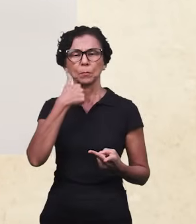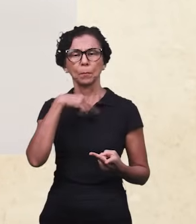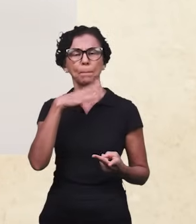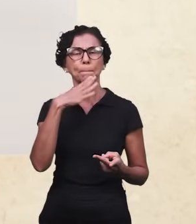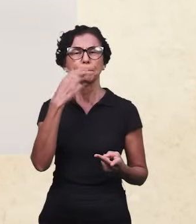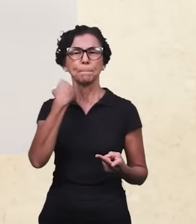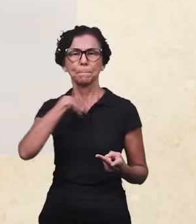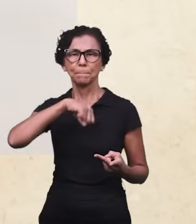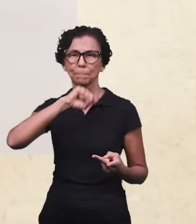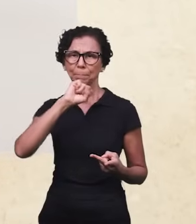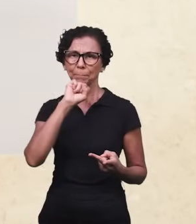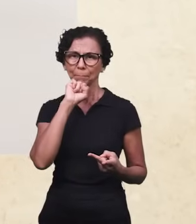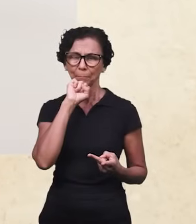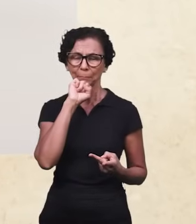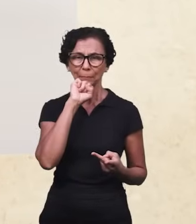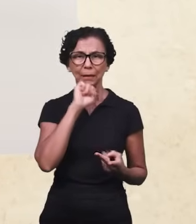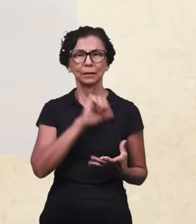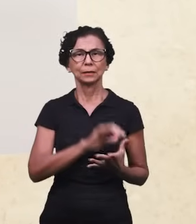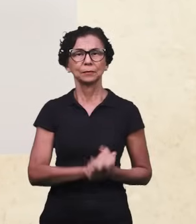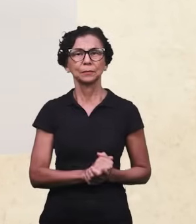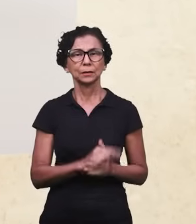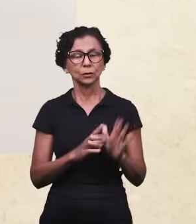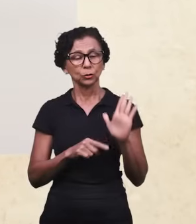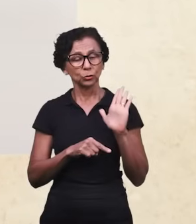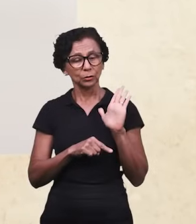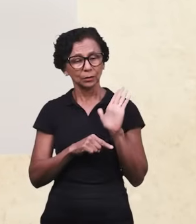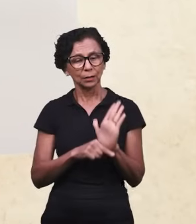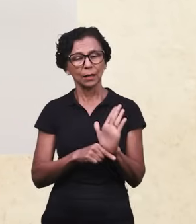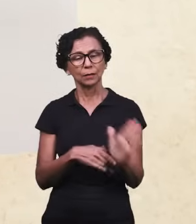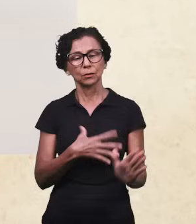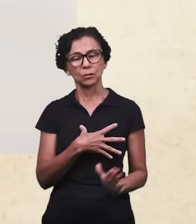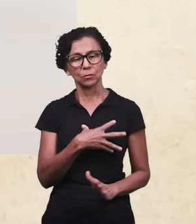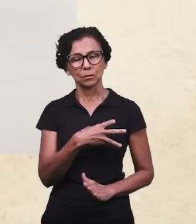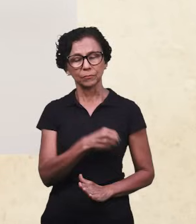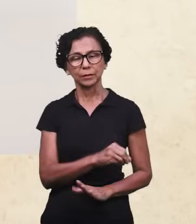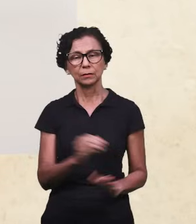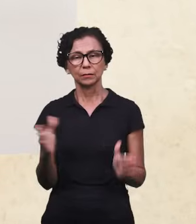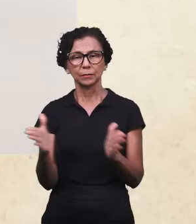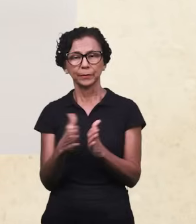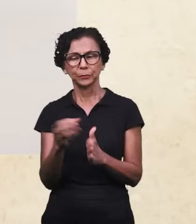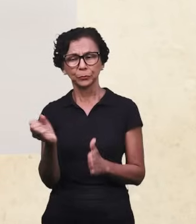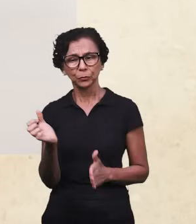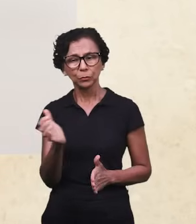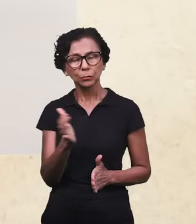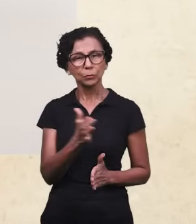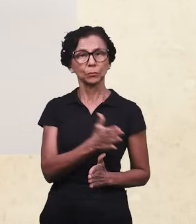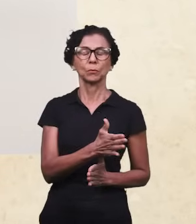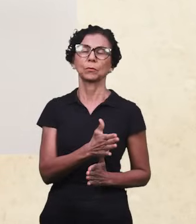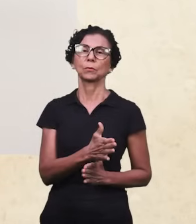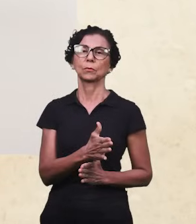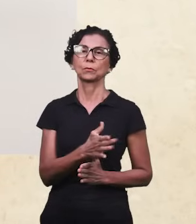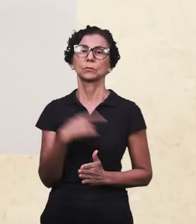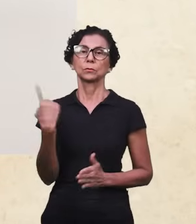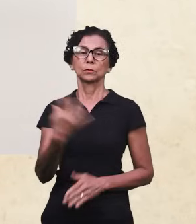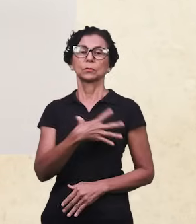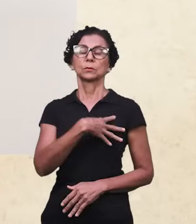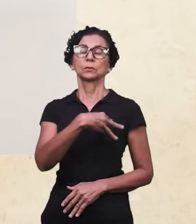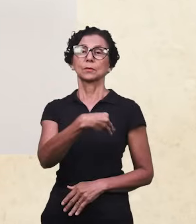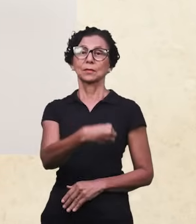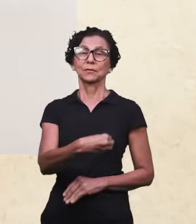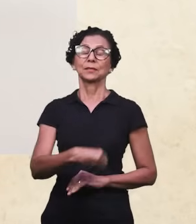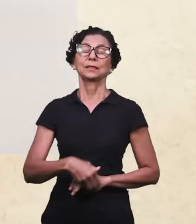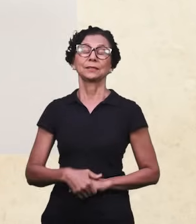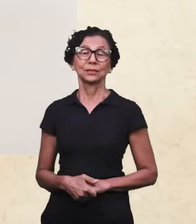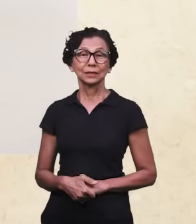para guiarmos nesta nova fase, nesse novo ano, onde os nossos filhos estarão